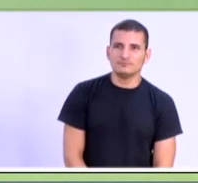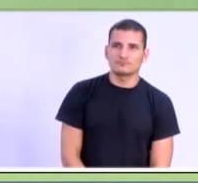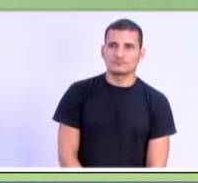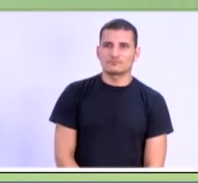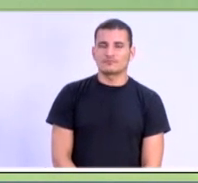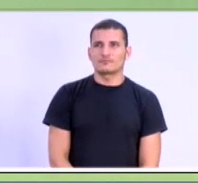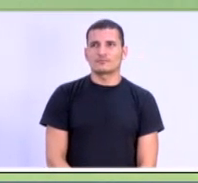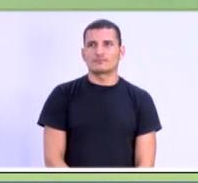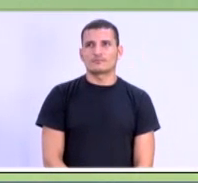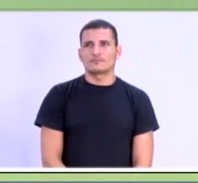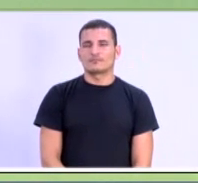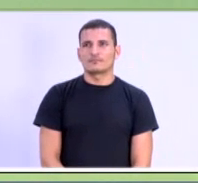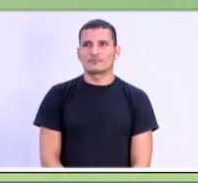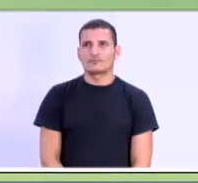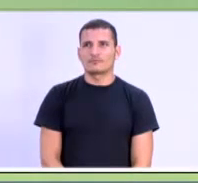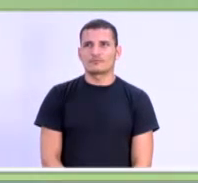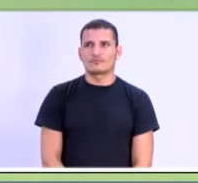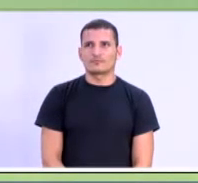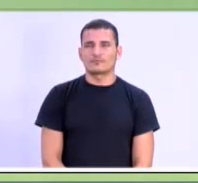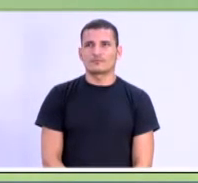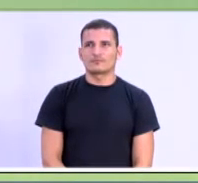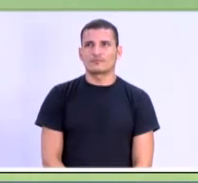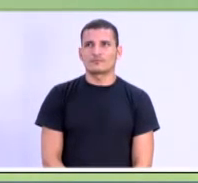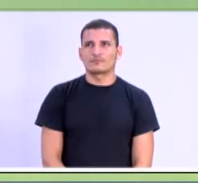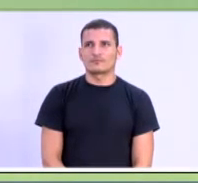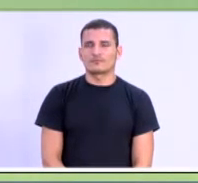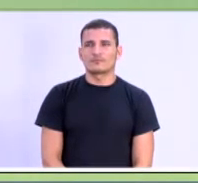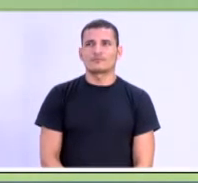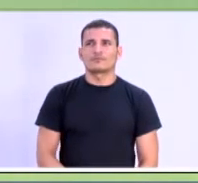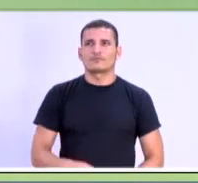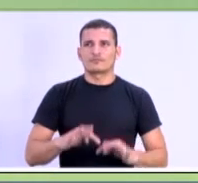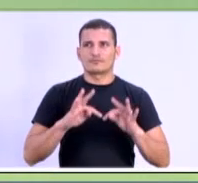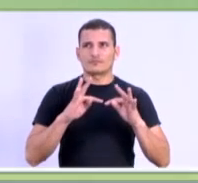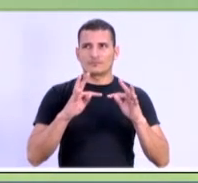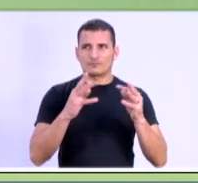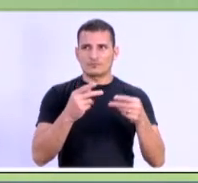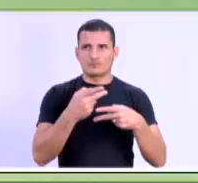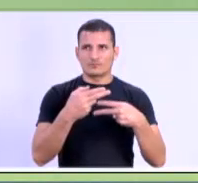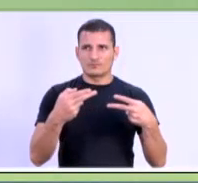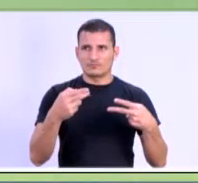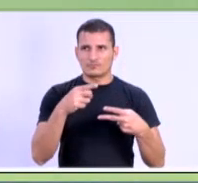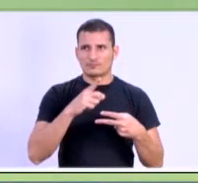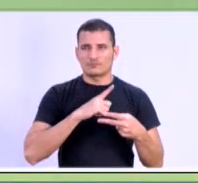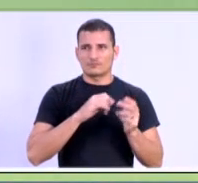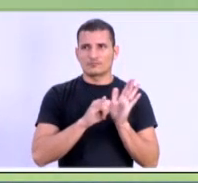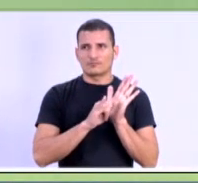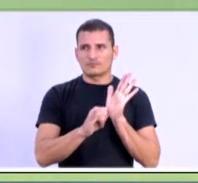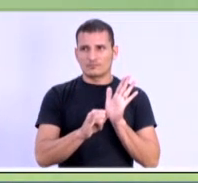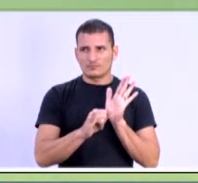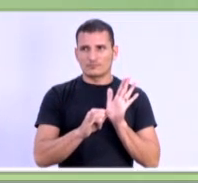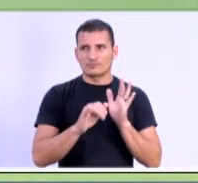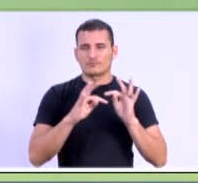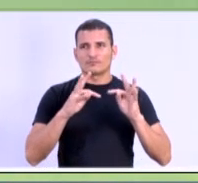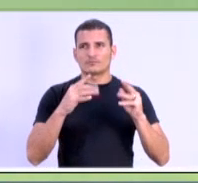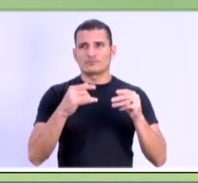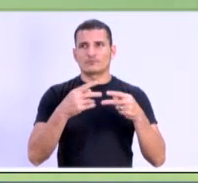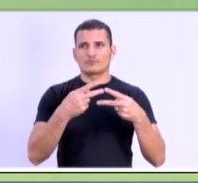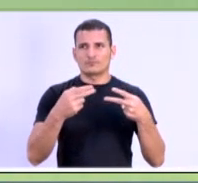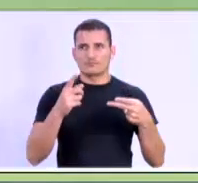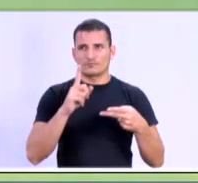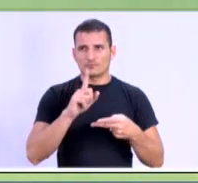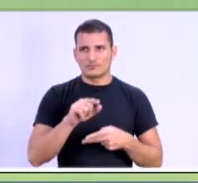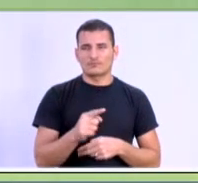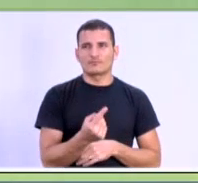uma coisa importante a gente definir também para o objeto, gente, que todo objeto tem uma identidade. Todo objeto é único,